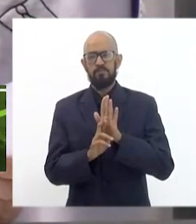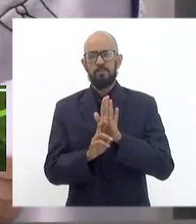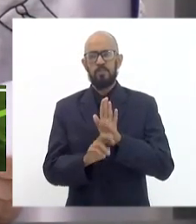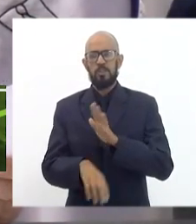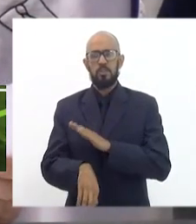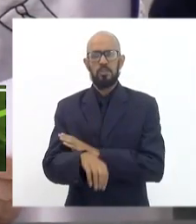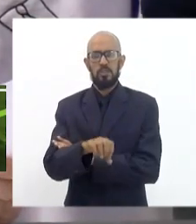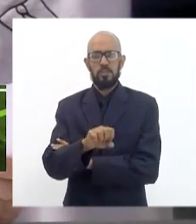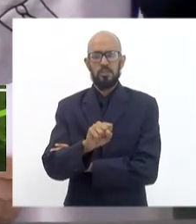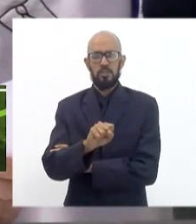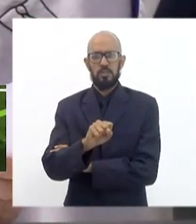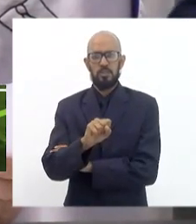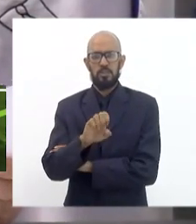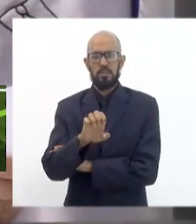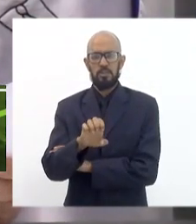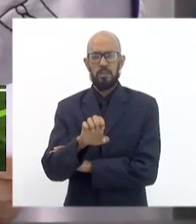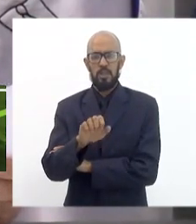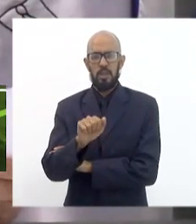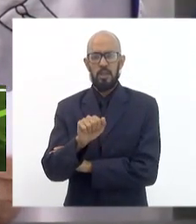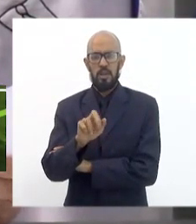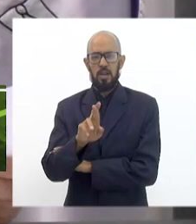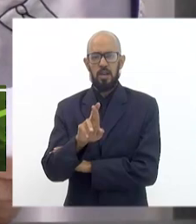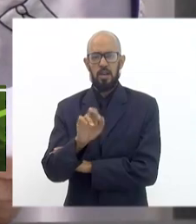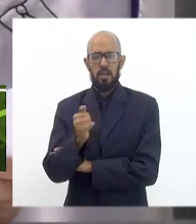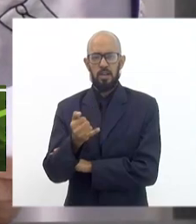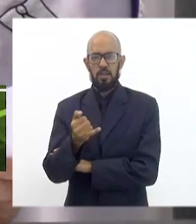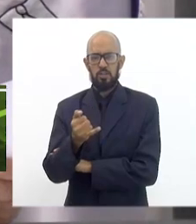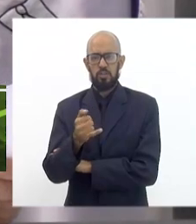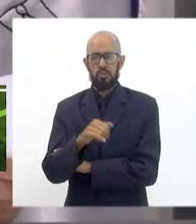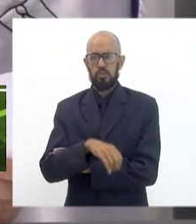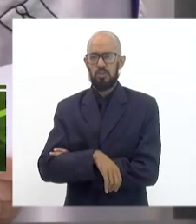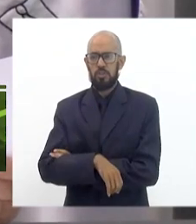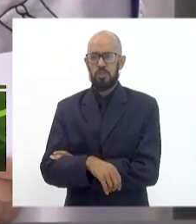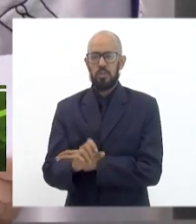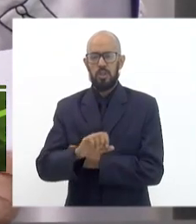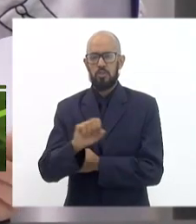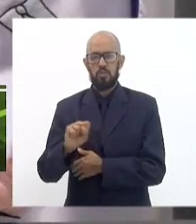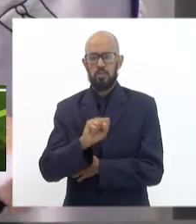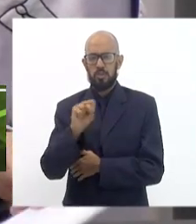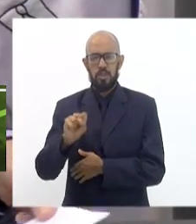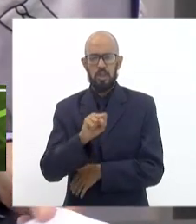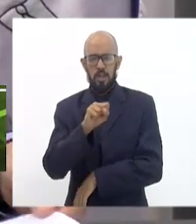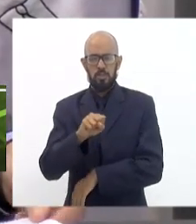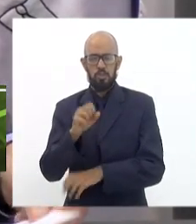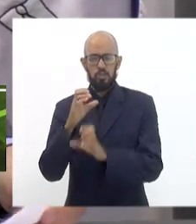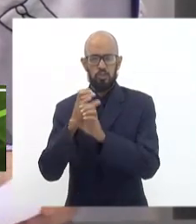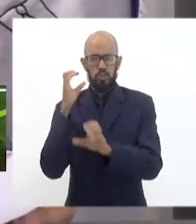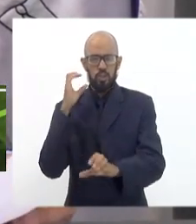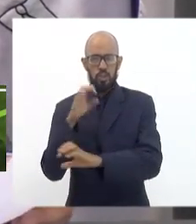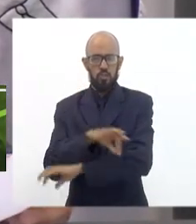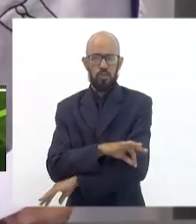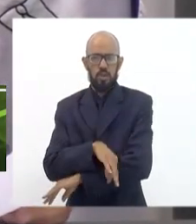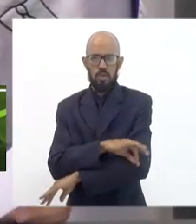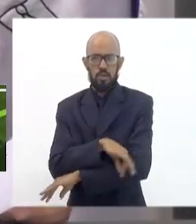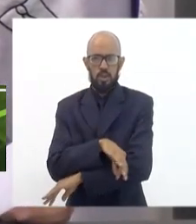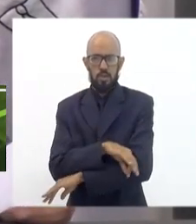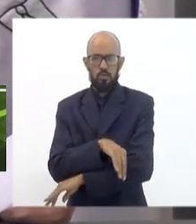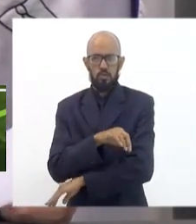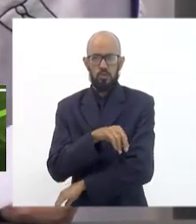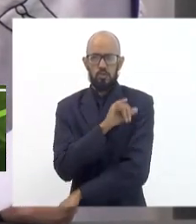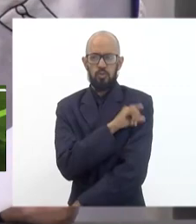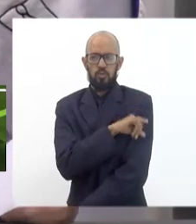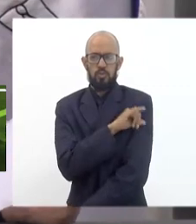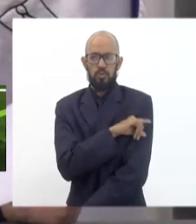seaerj sociedade de Engenheiros e arquitetos do Estado do Rio de Janeiro e